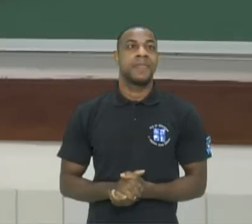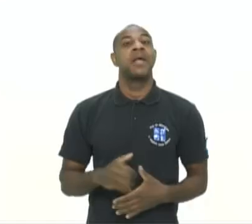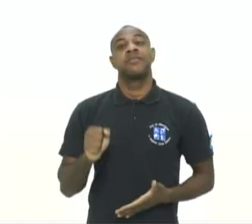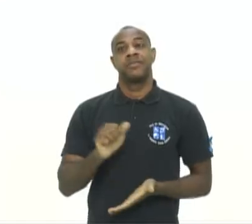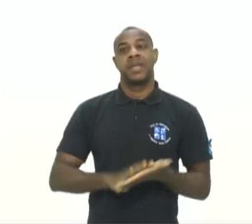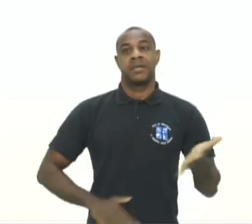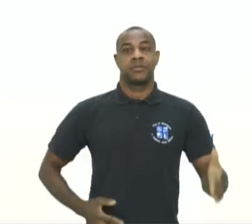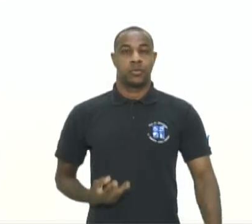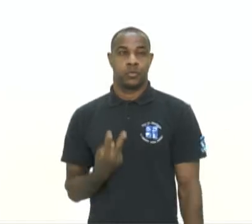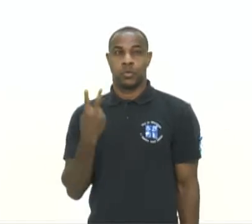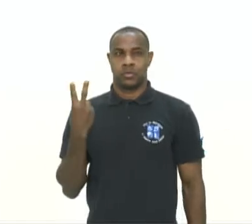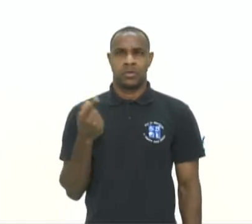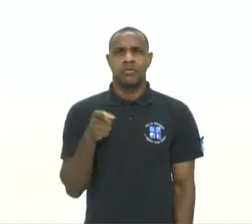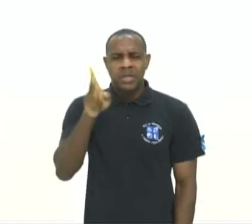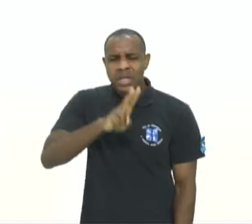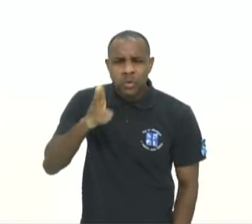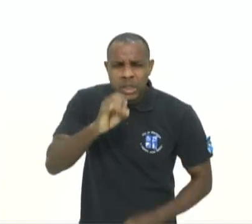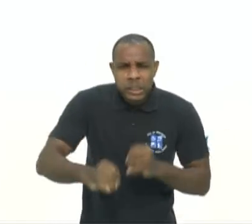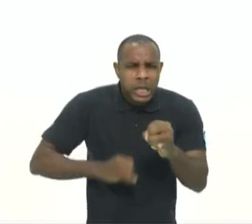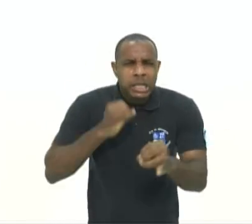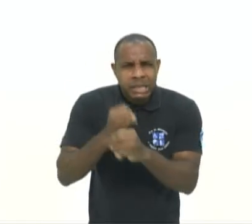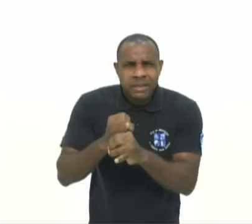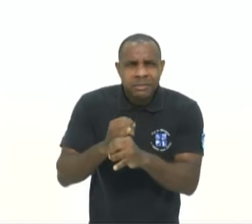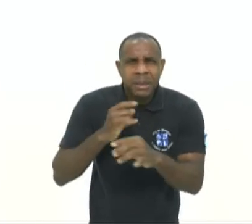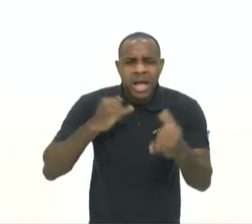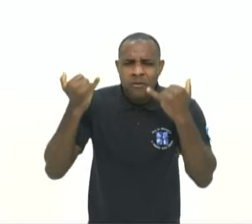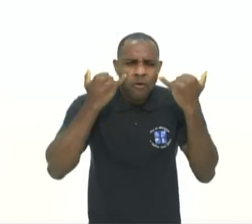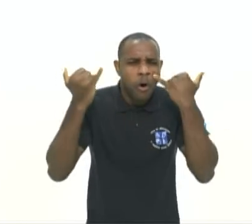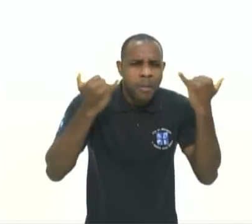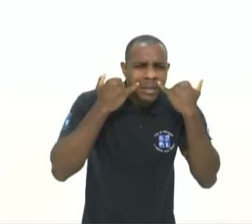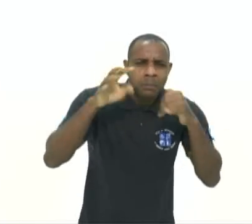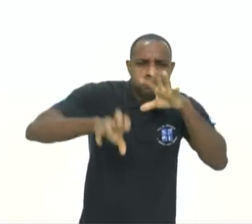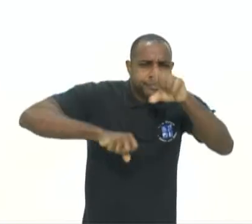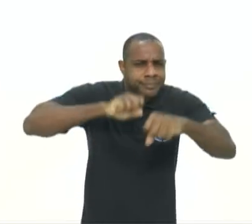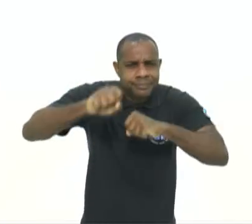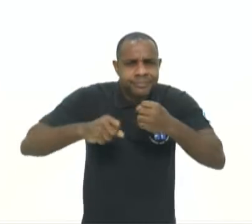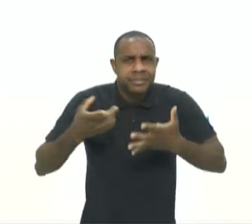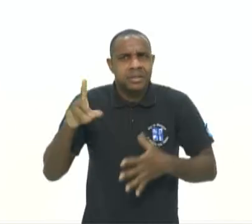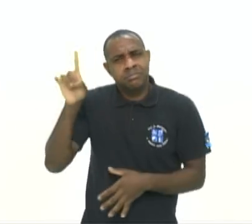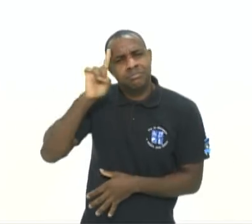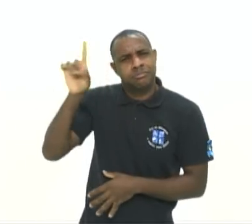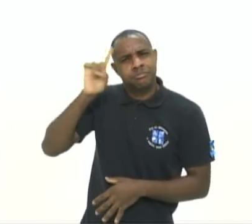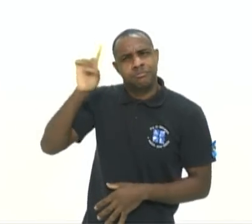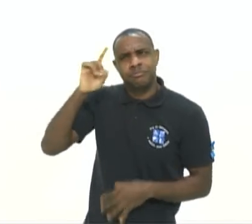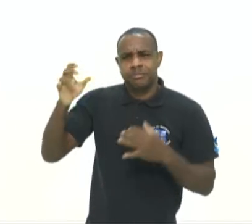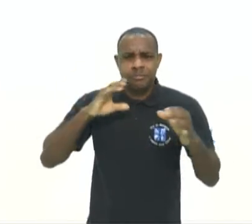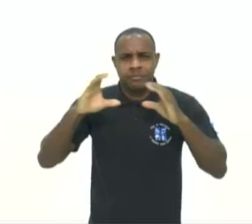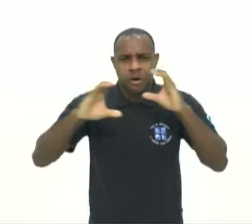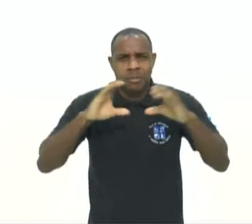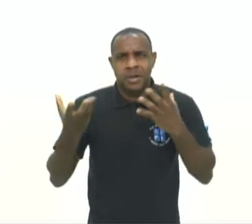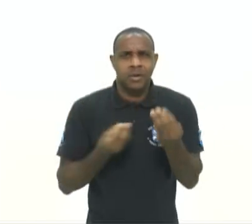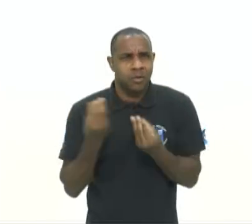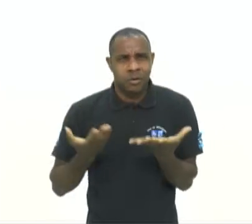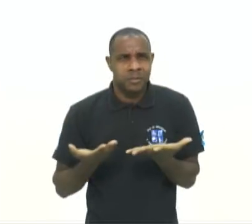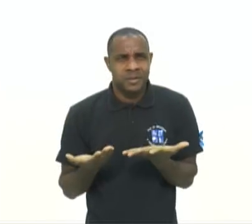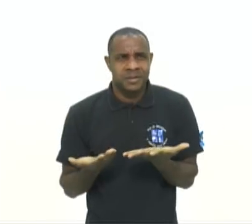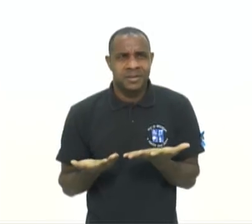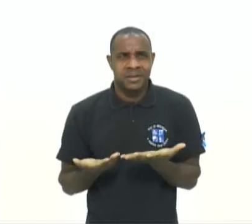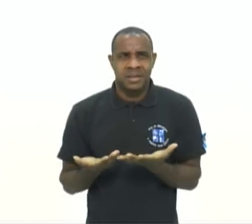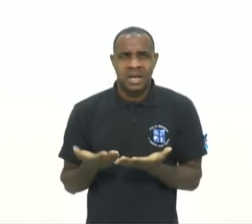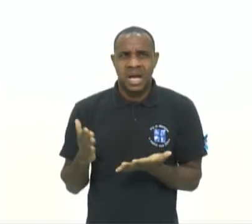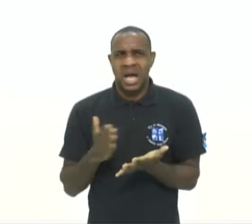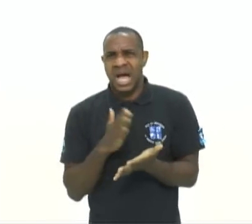Atividade 2. Você usa a internet para se informar sobre as notícias do cotidiano? Sempre? Algumas